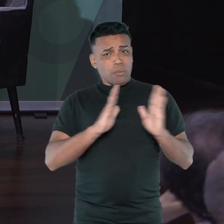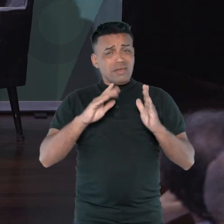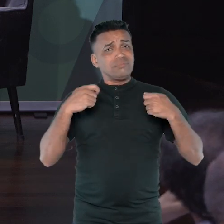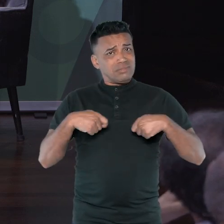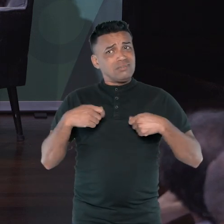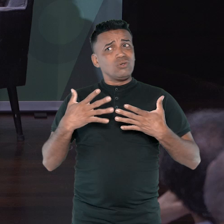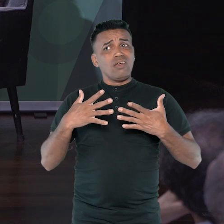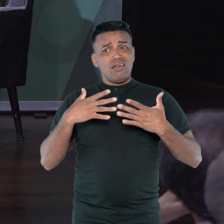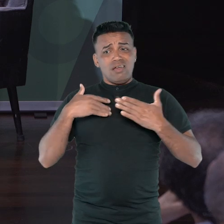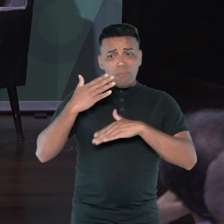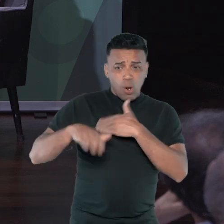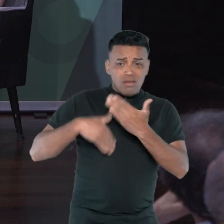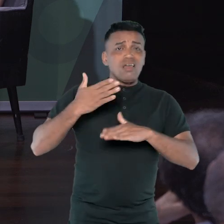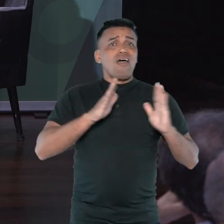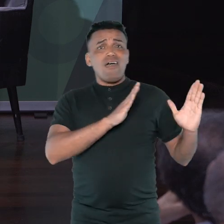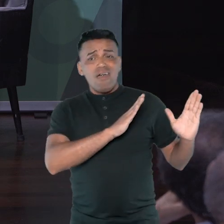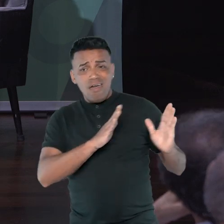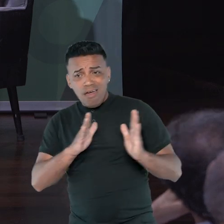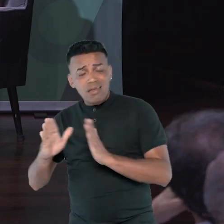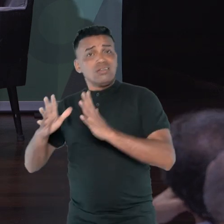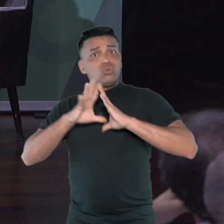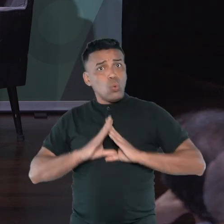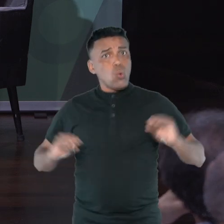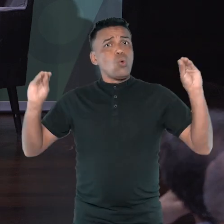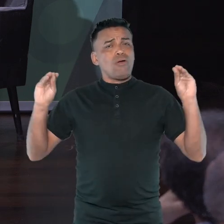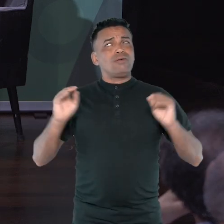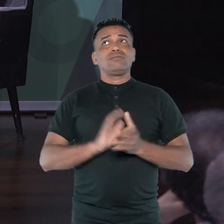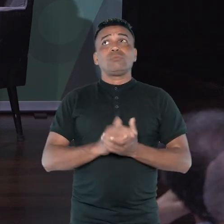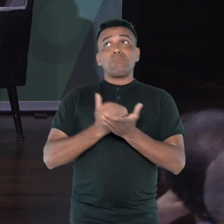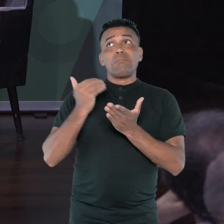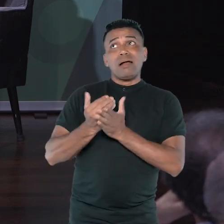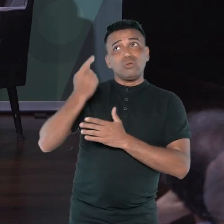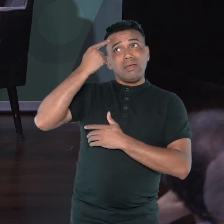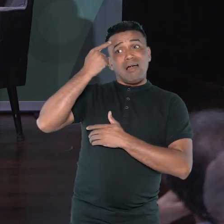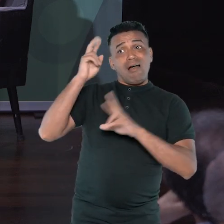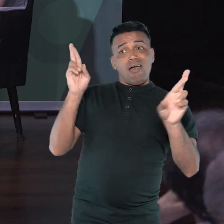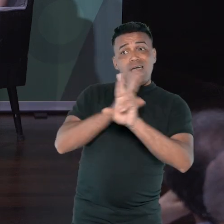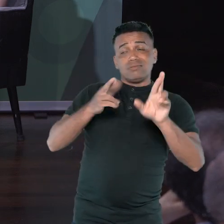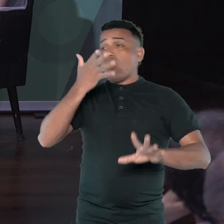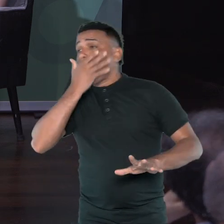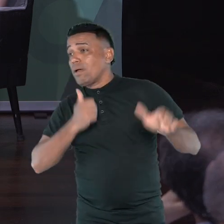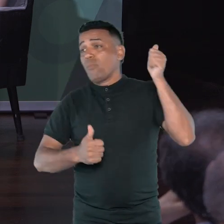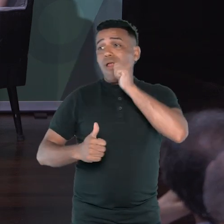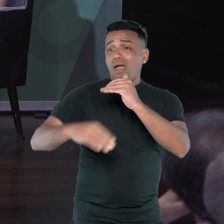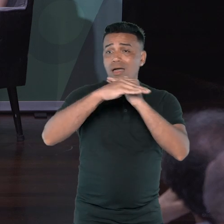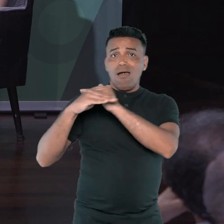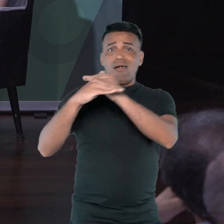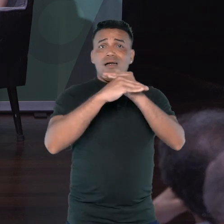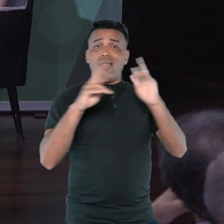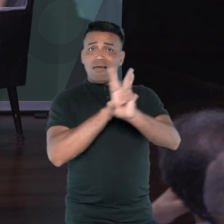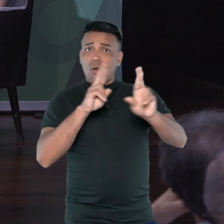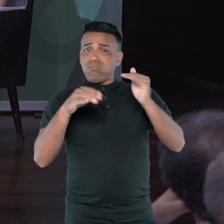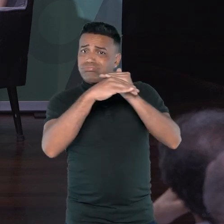nosso processo de cura. Então, eu acho que mais do que pensar essas relações mais equilibradas, eu acho que é interessante a